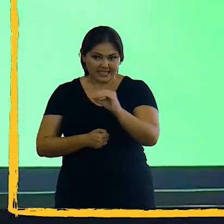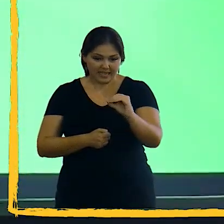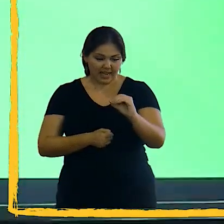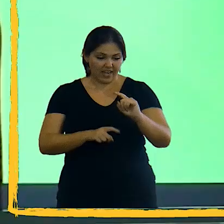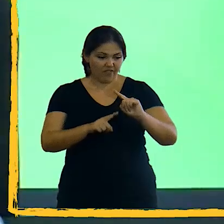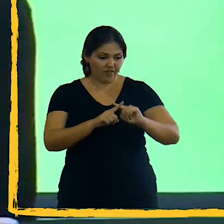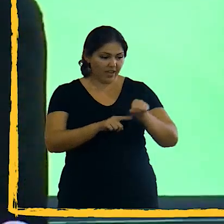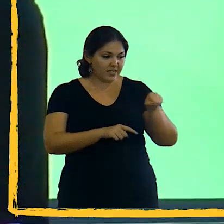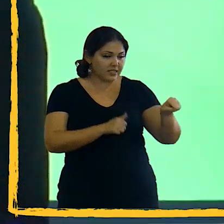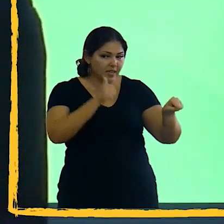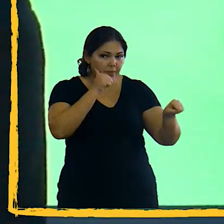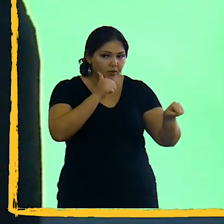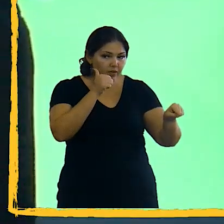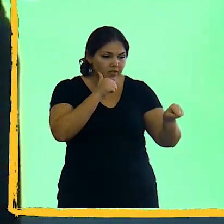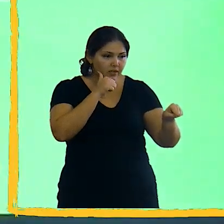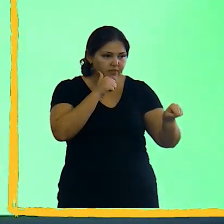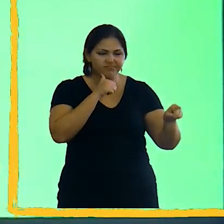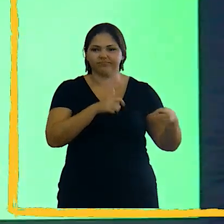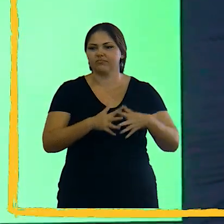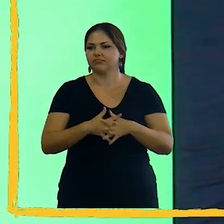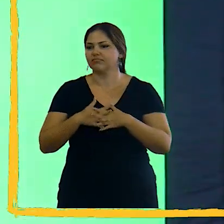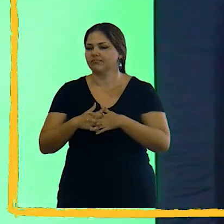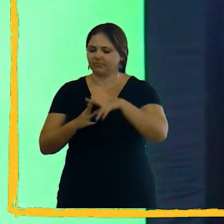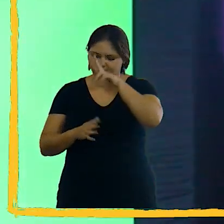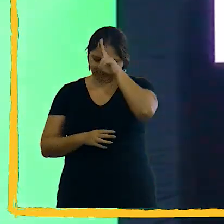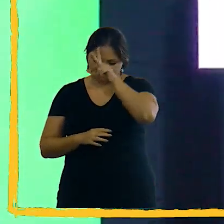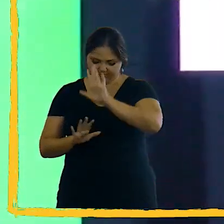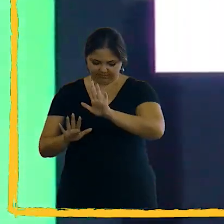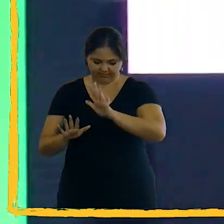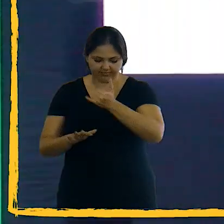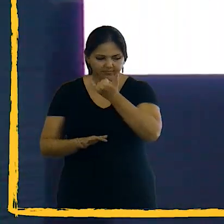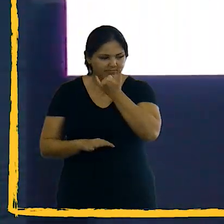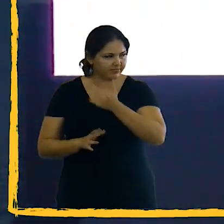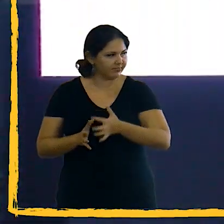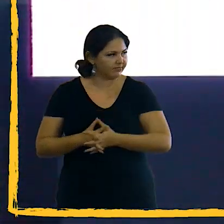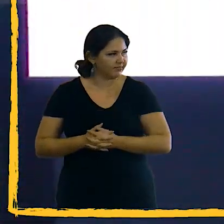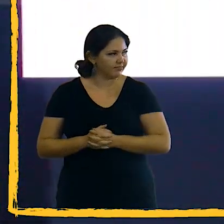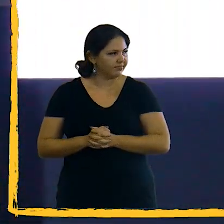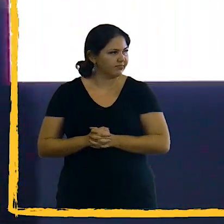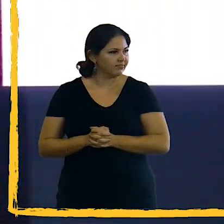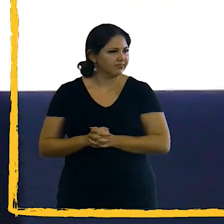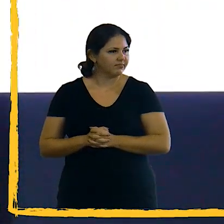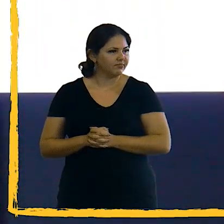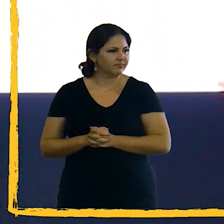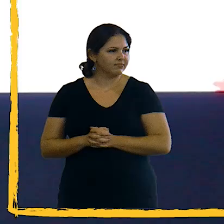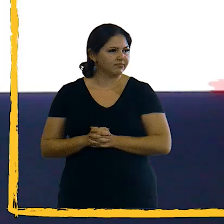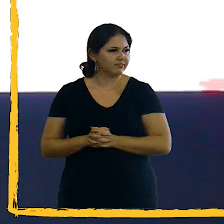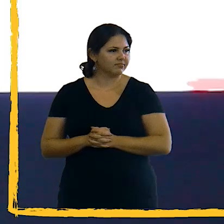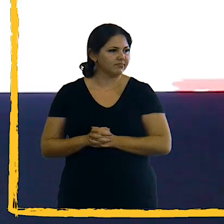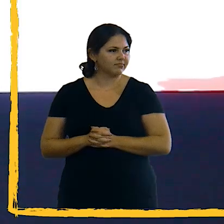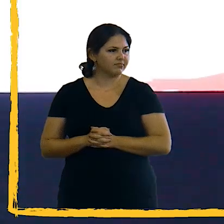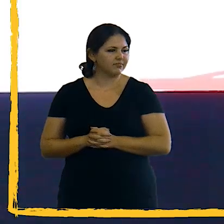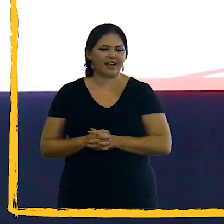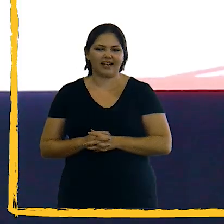multipliquei desculpa pelo do colega lá que eu esqueci o nome depois eu